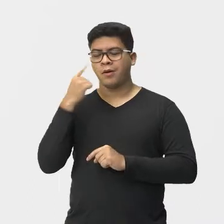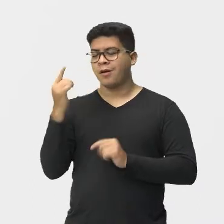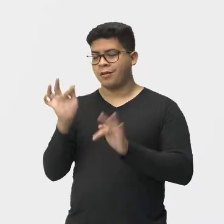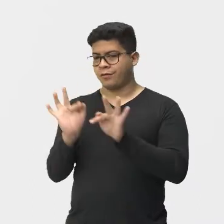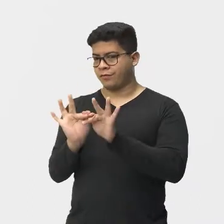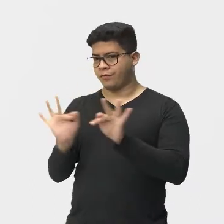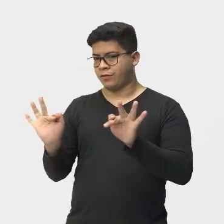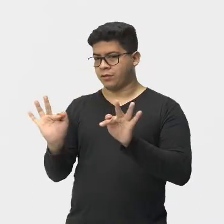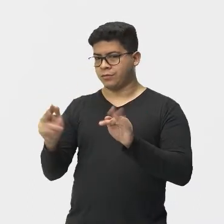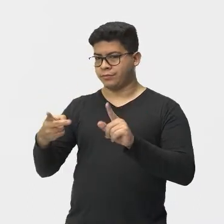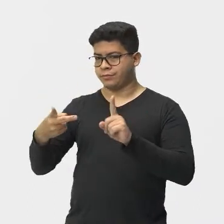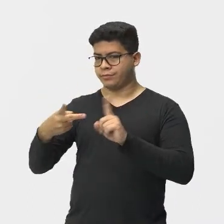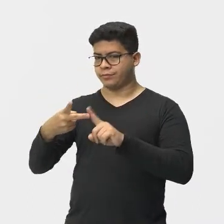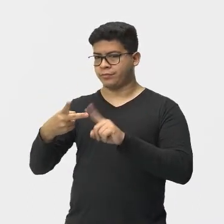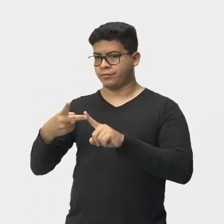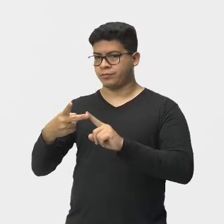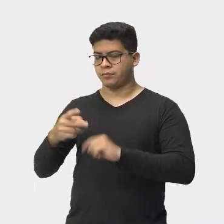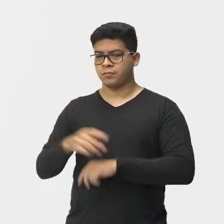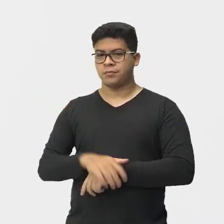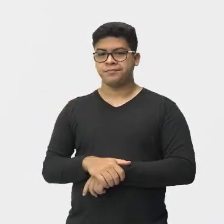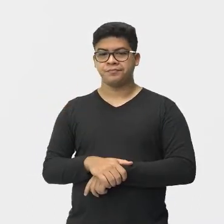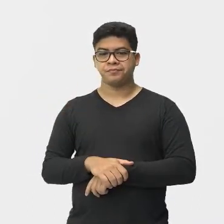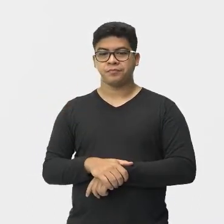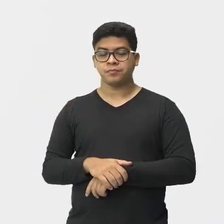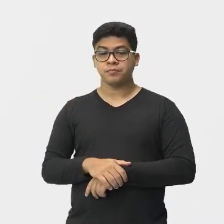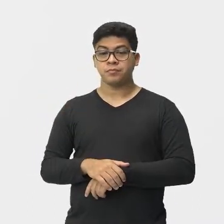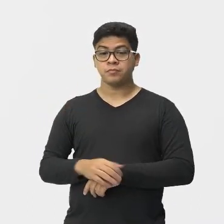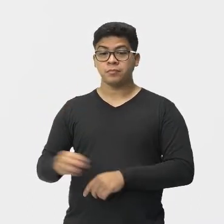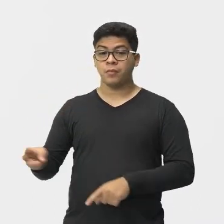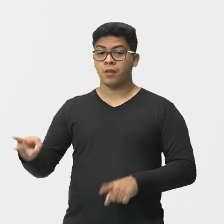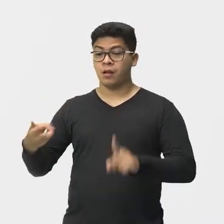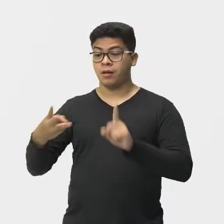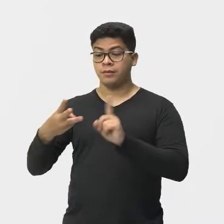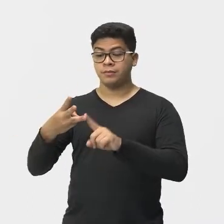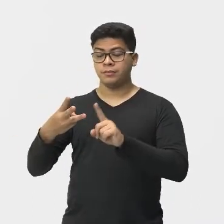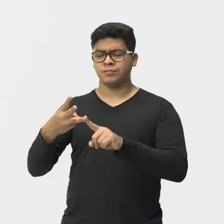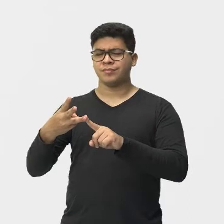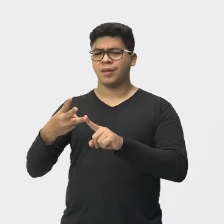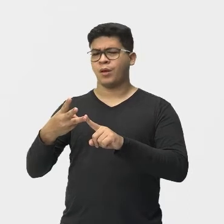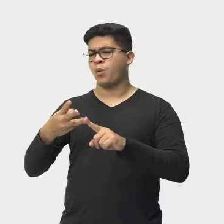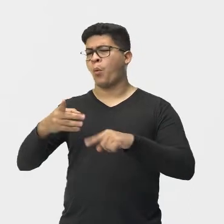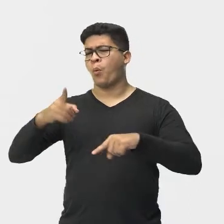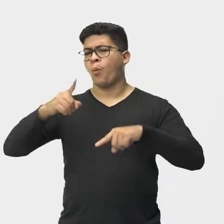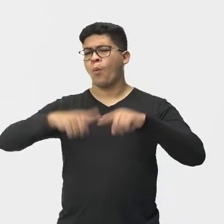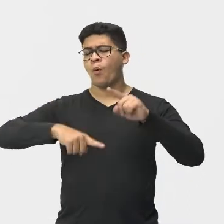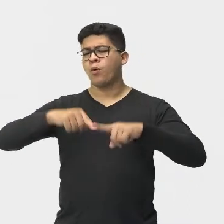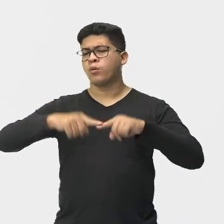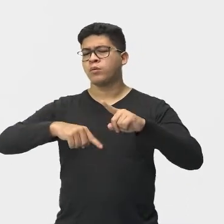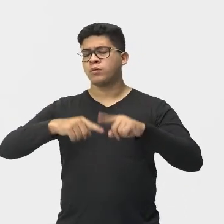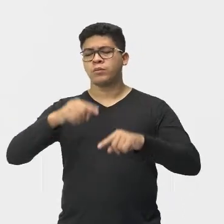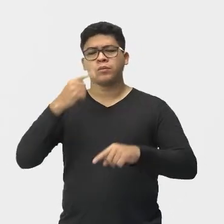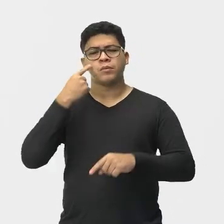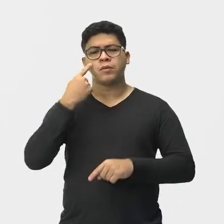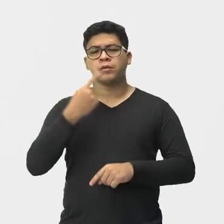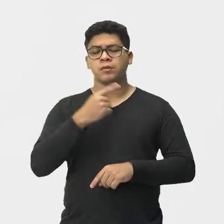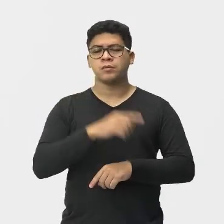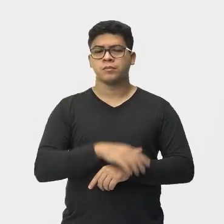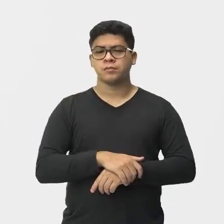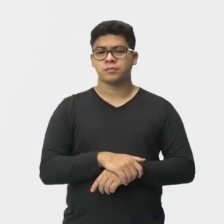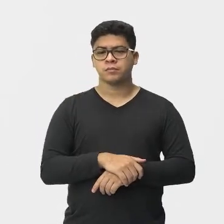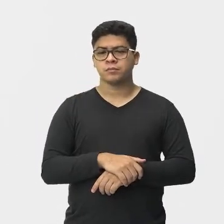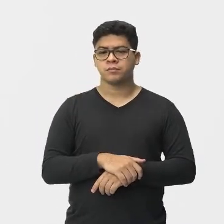estou me referindo a plantas. E também eu posso utilizar para me referir a coisas. Juanita cuida muito